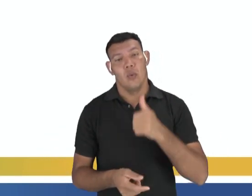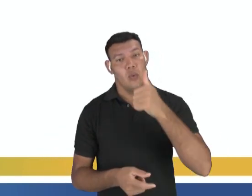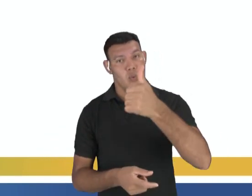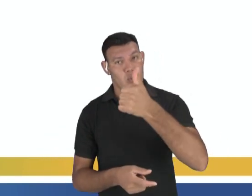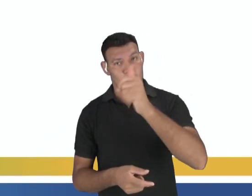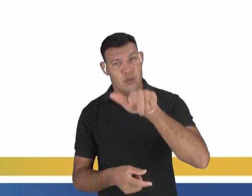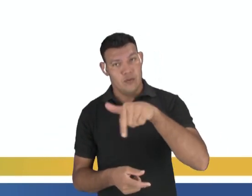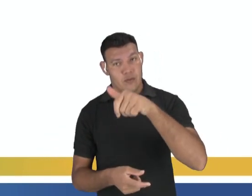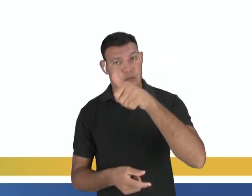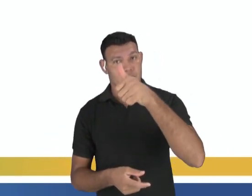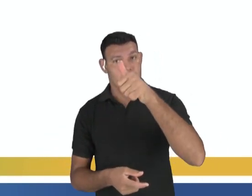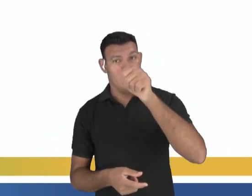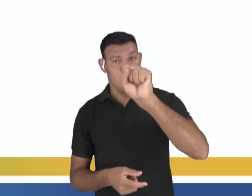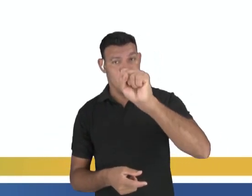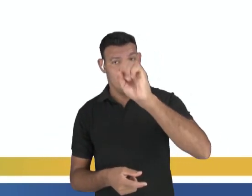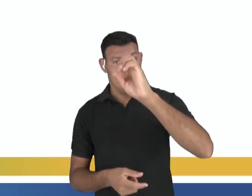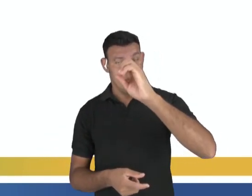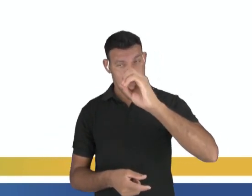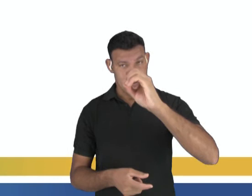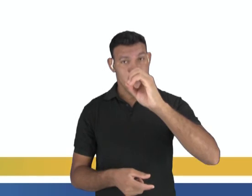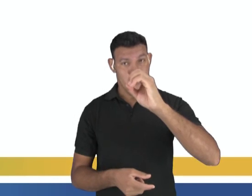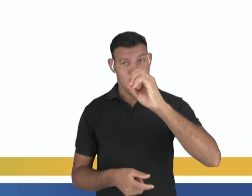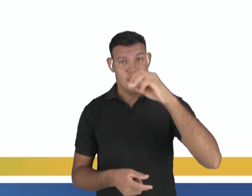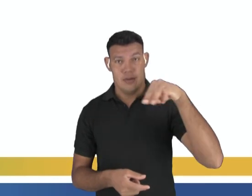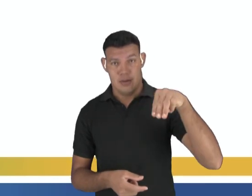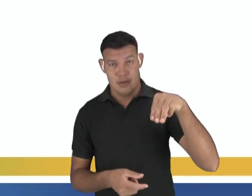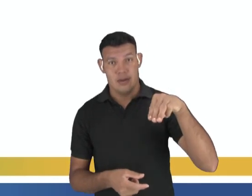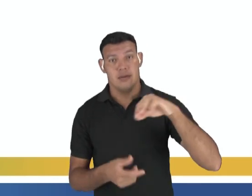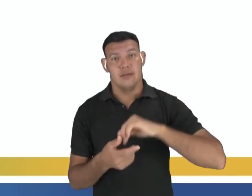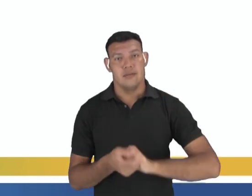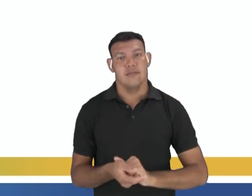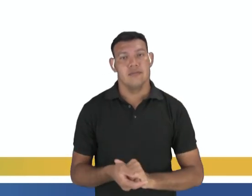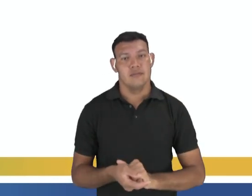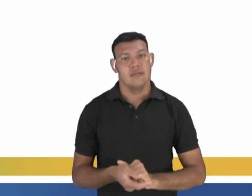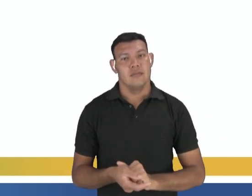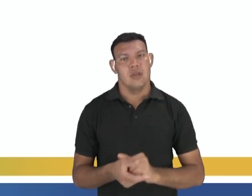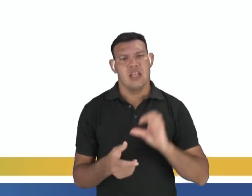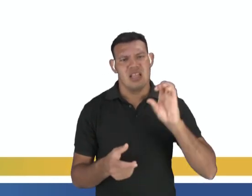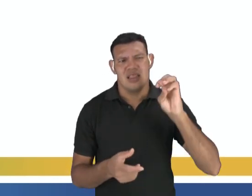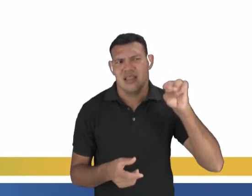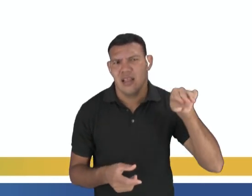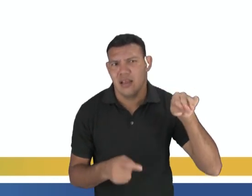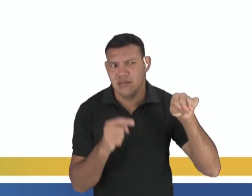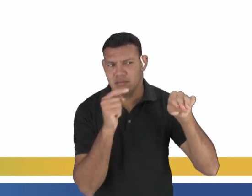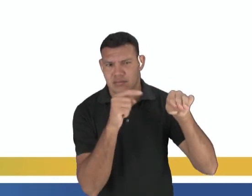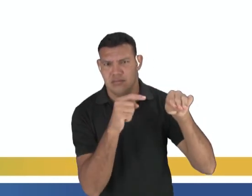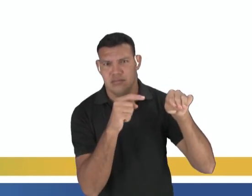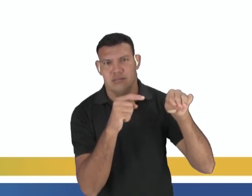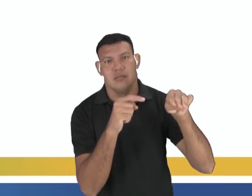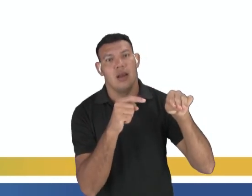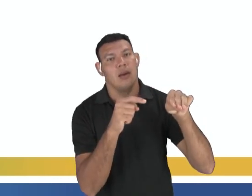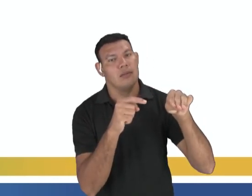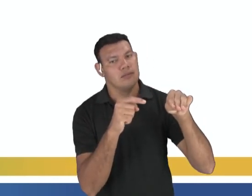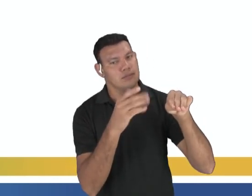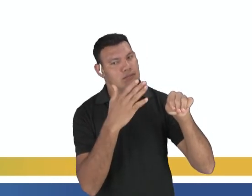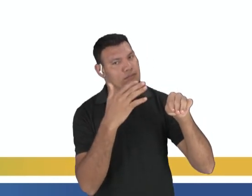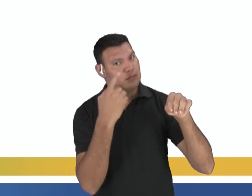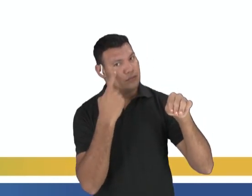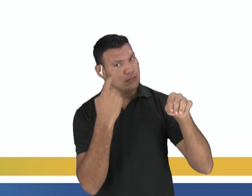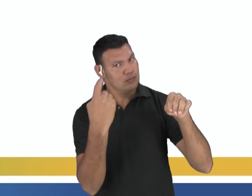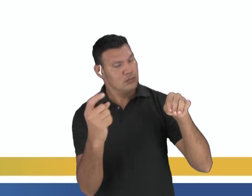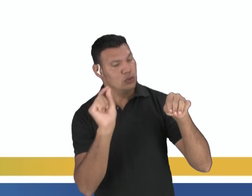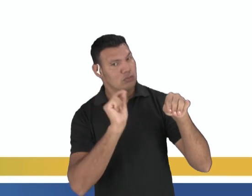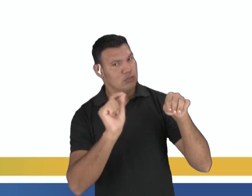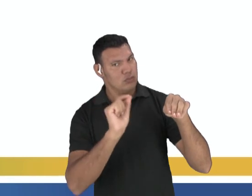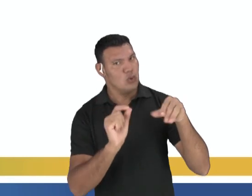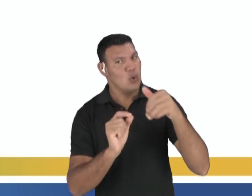m de altura para a jarda primeiro repare que aí o valor da já das foi dado em centímetros então é interessante que eu